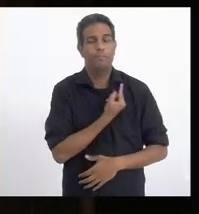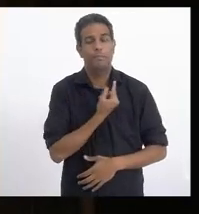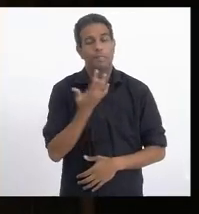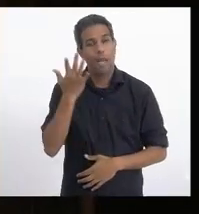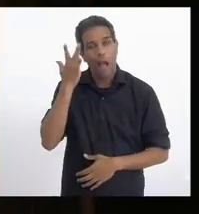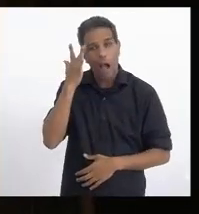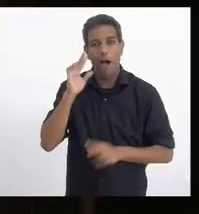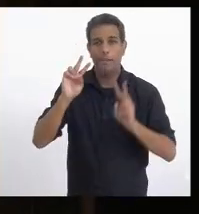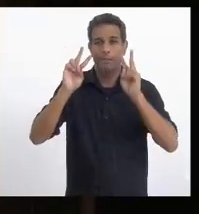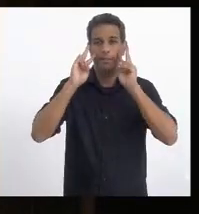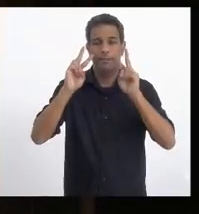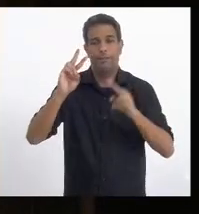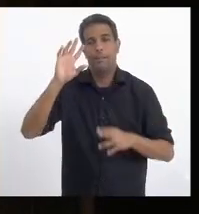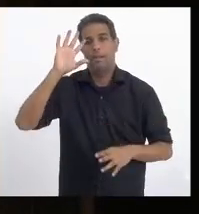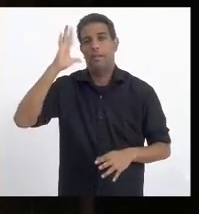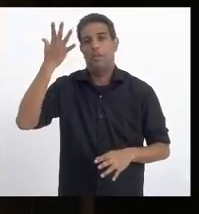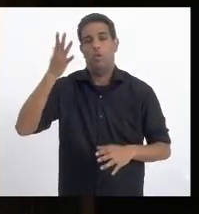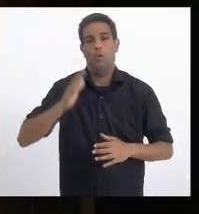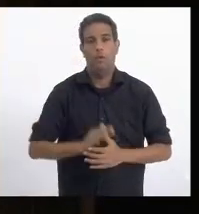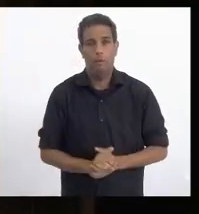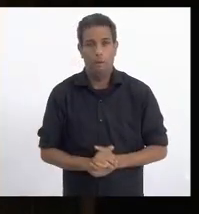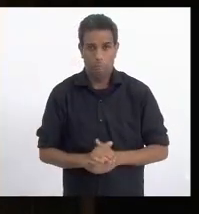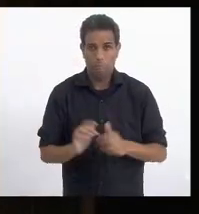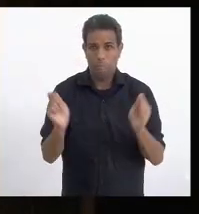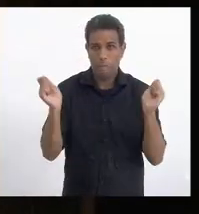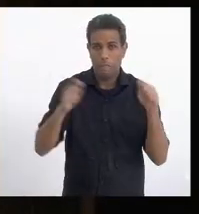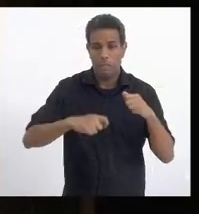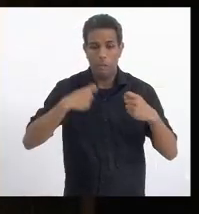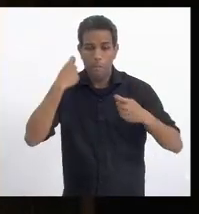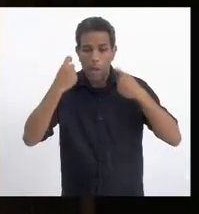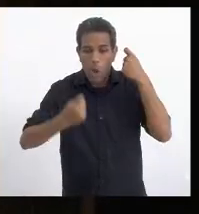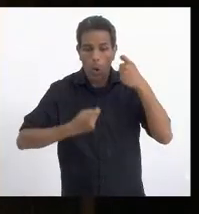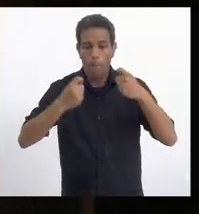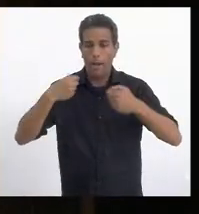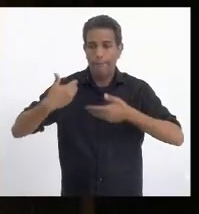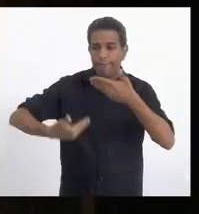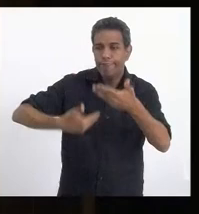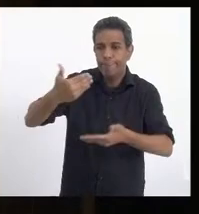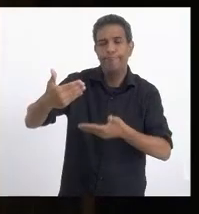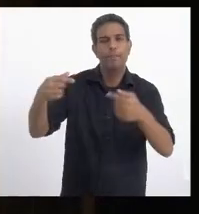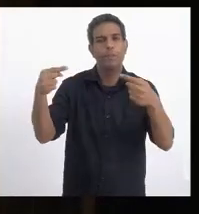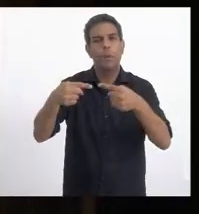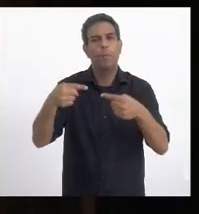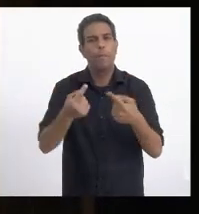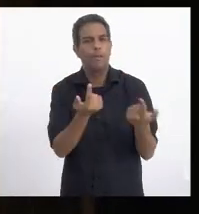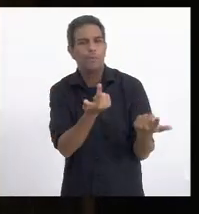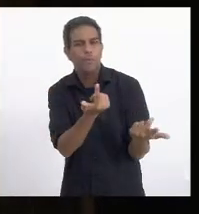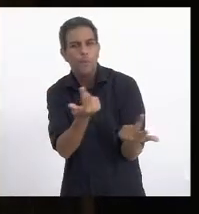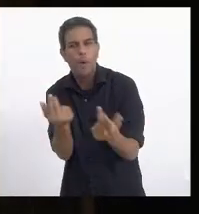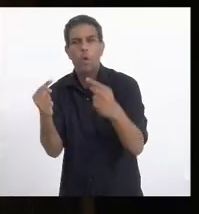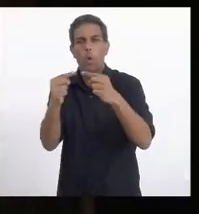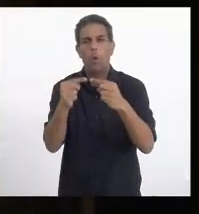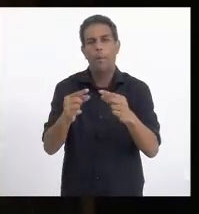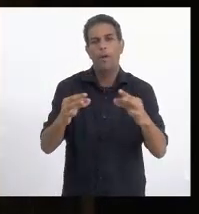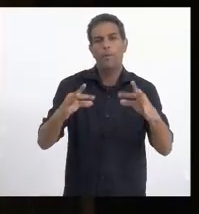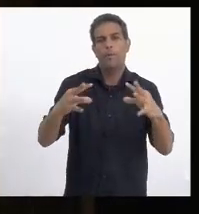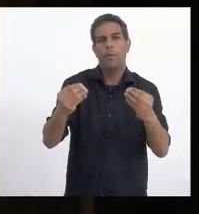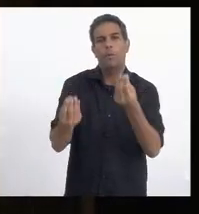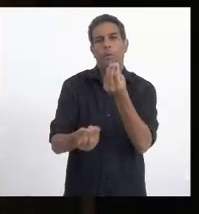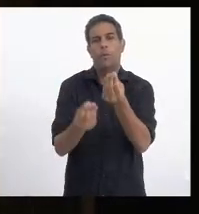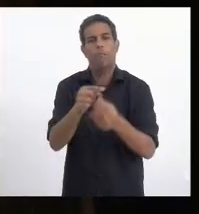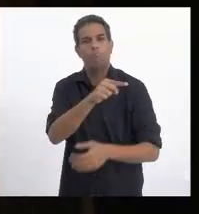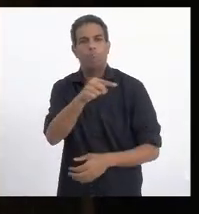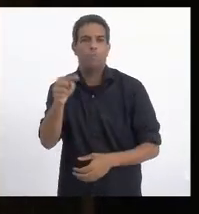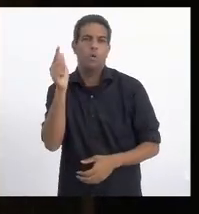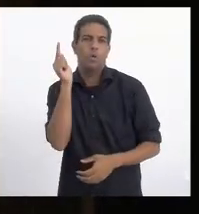queria eu acho que vai ser sanado eu acho que a gente tem que se preocupar a que tenha o mesmo parâmetro para todos se